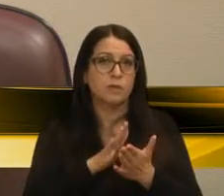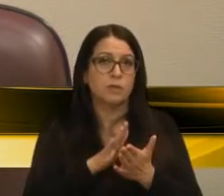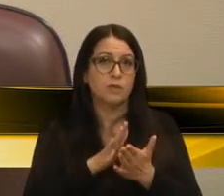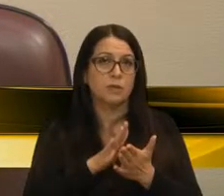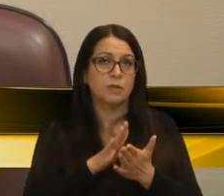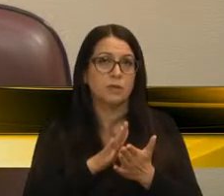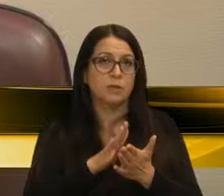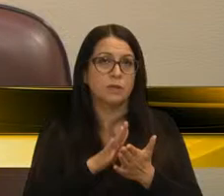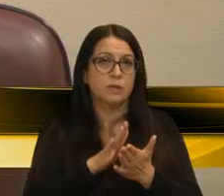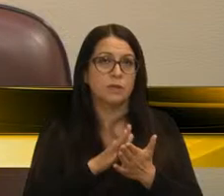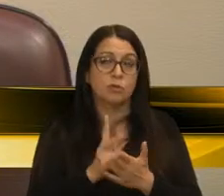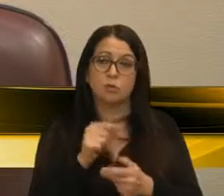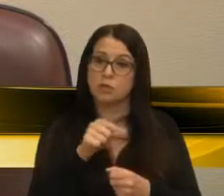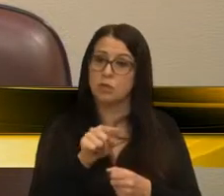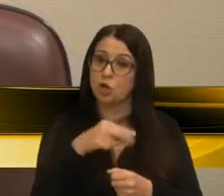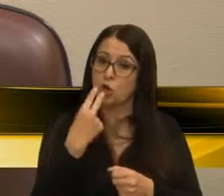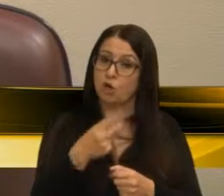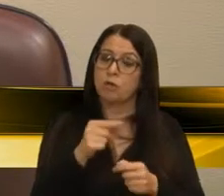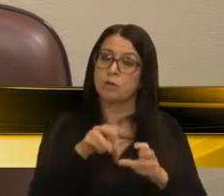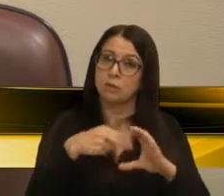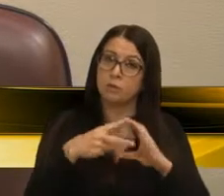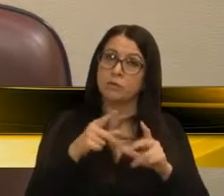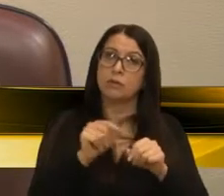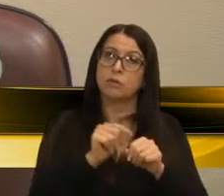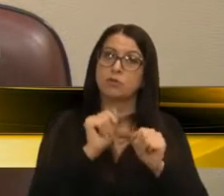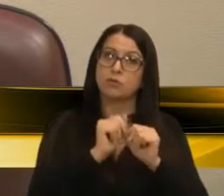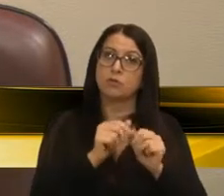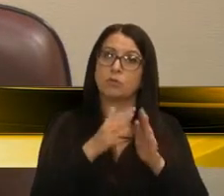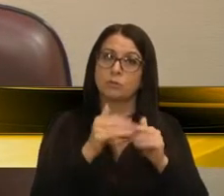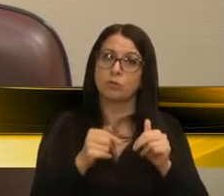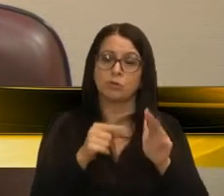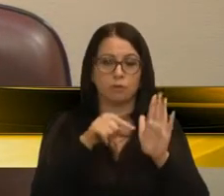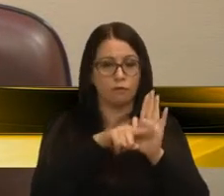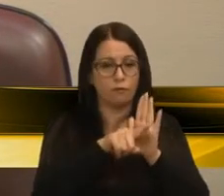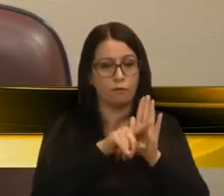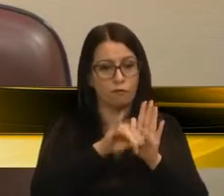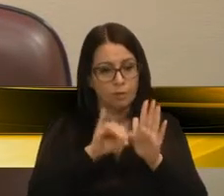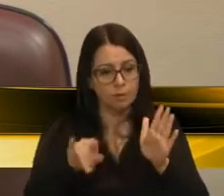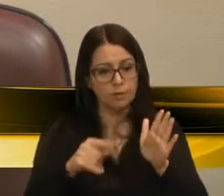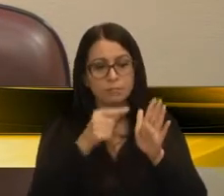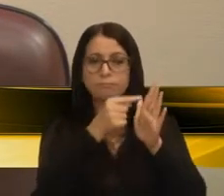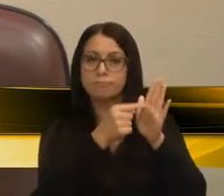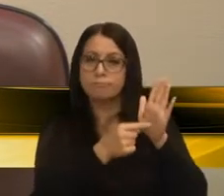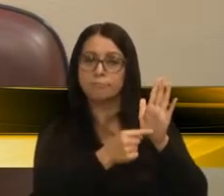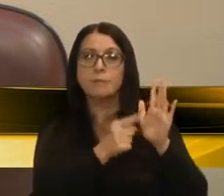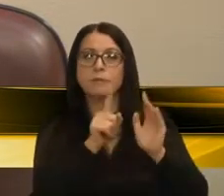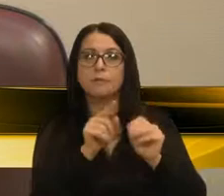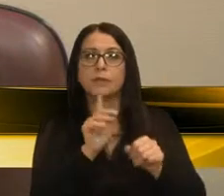essa dizer aos vereadores, através do pedido de informações,